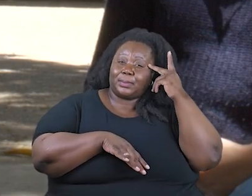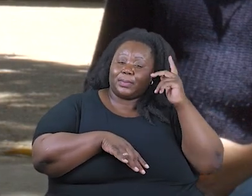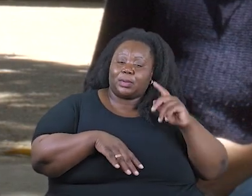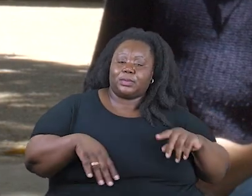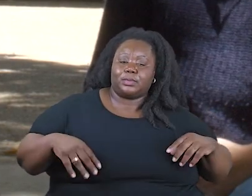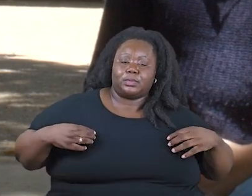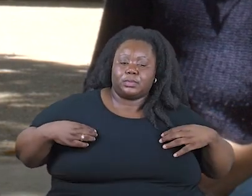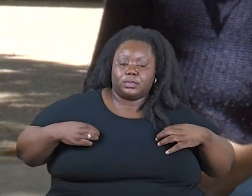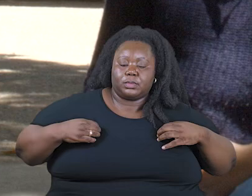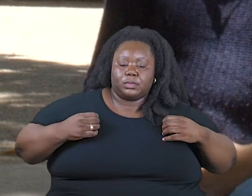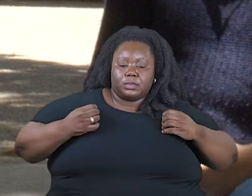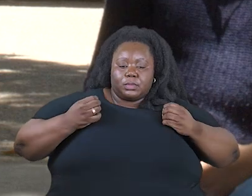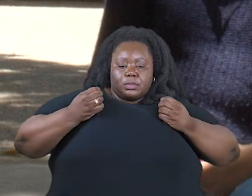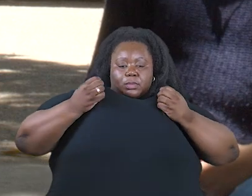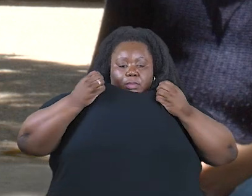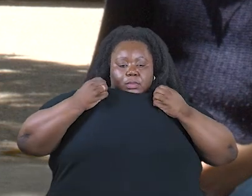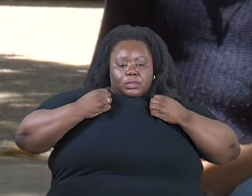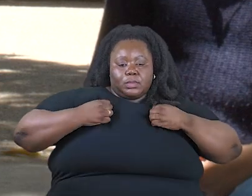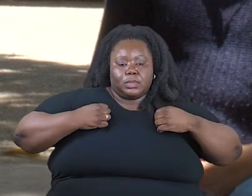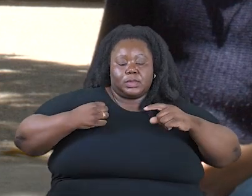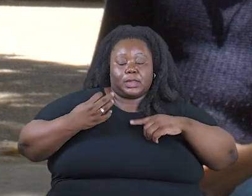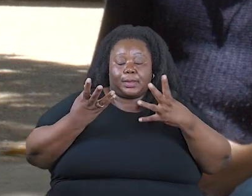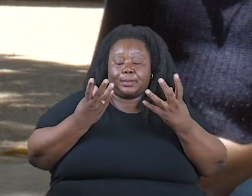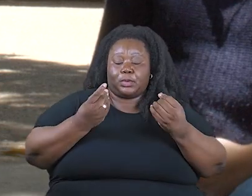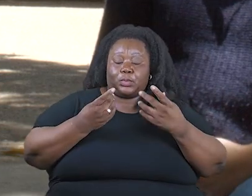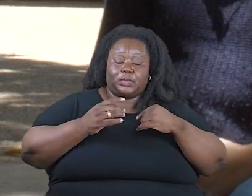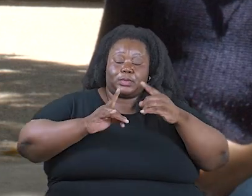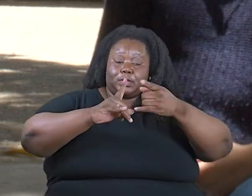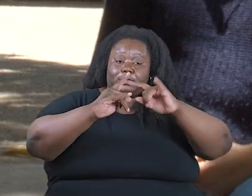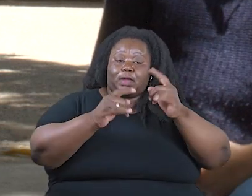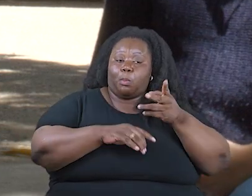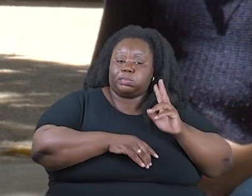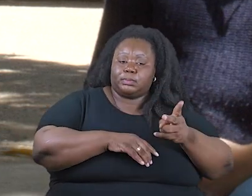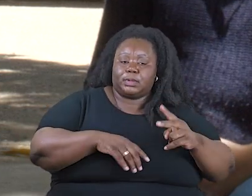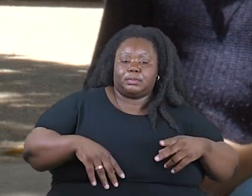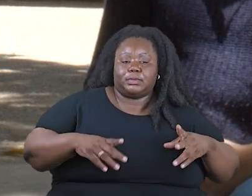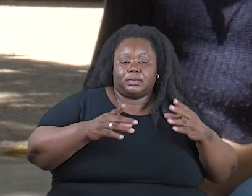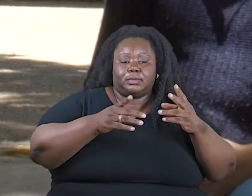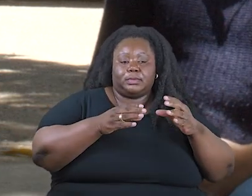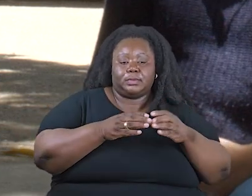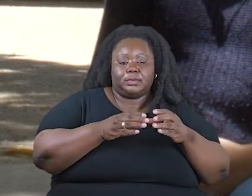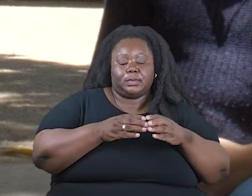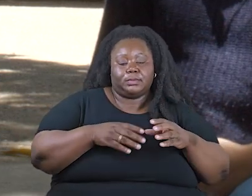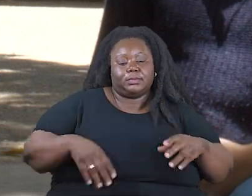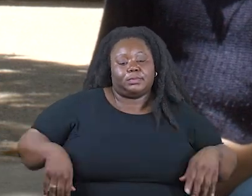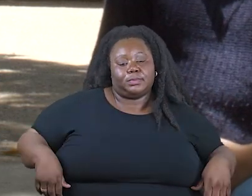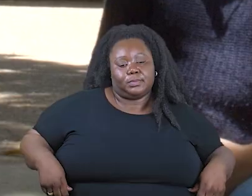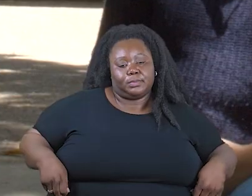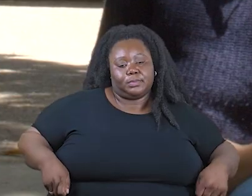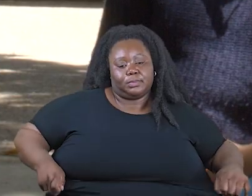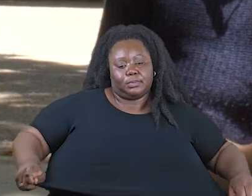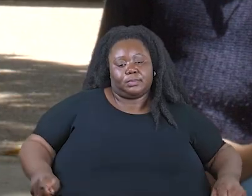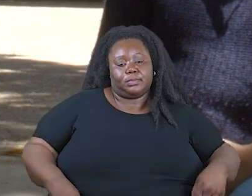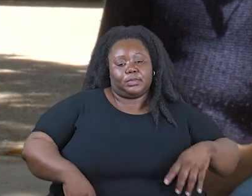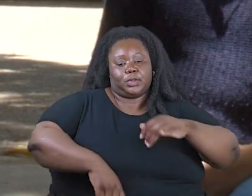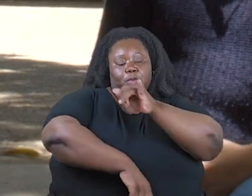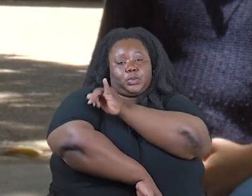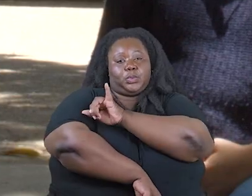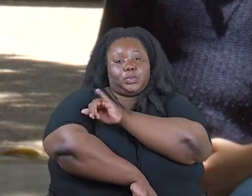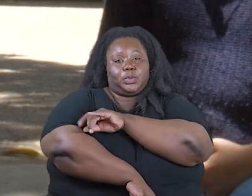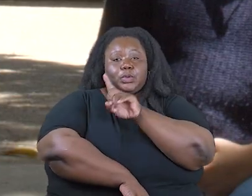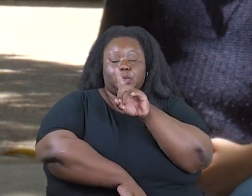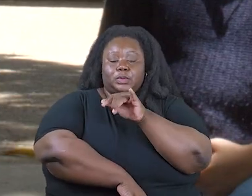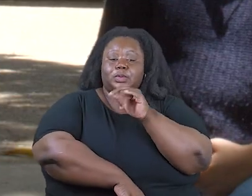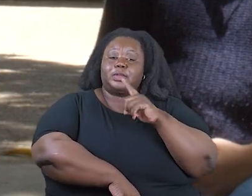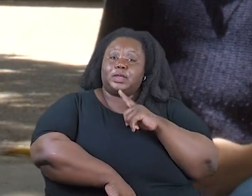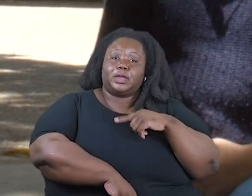que tenha um número tão grande de feiras acontecendo na mesma cidade, né? No Rio de Janeiro, porque tem